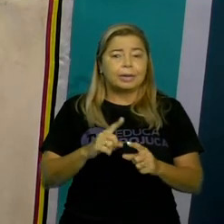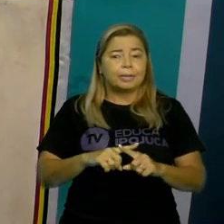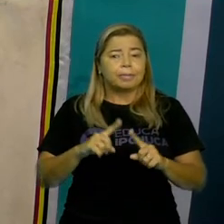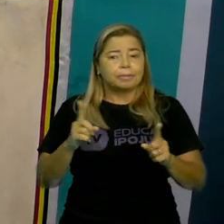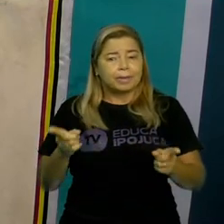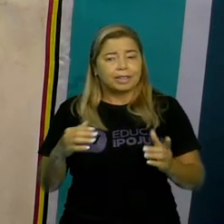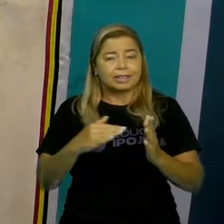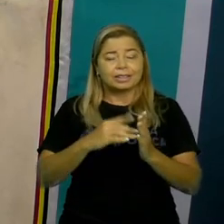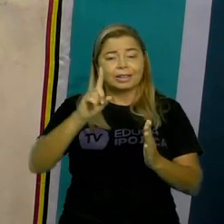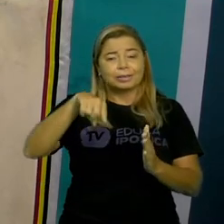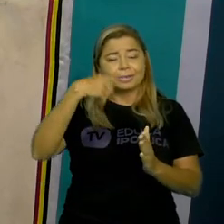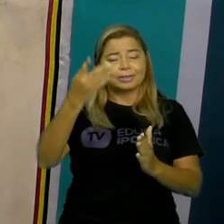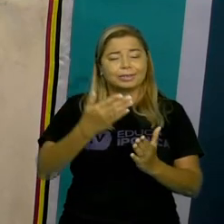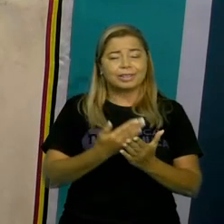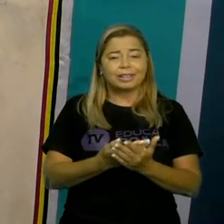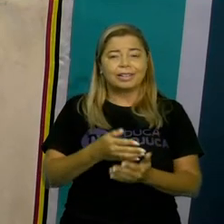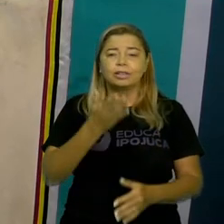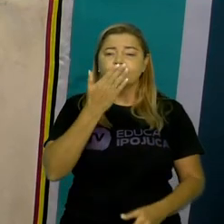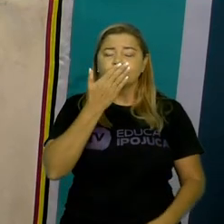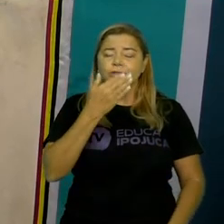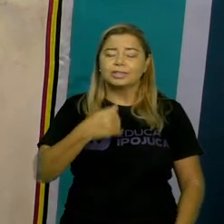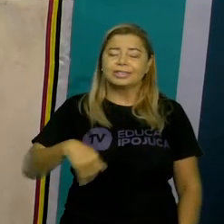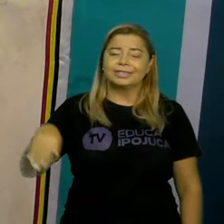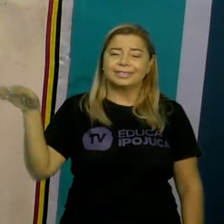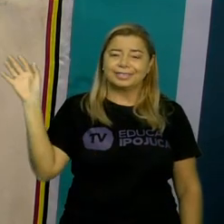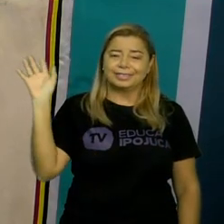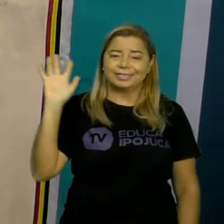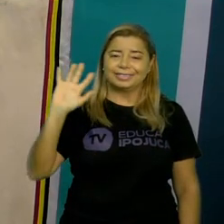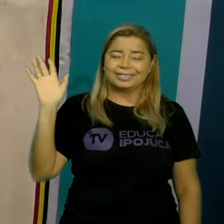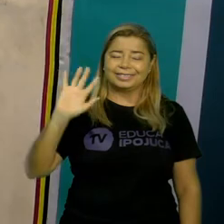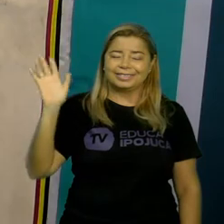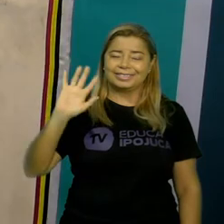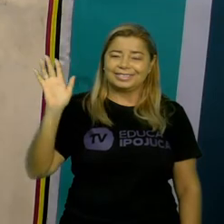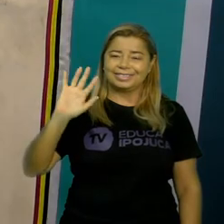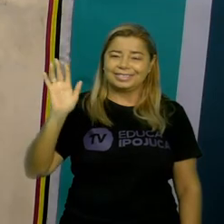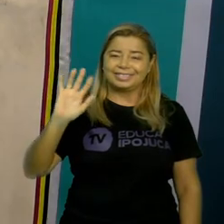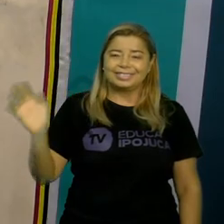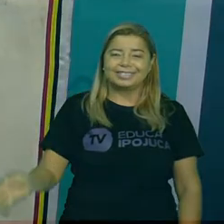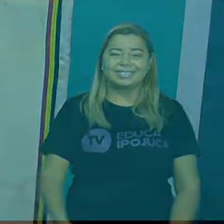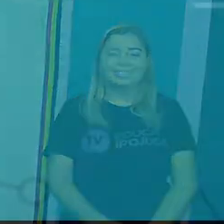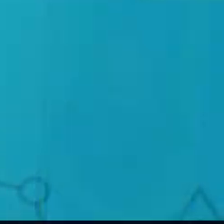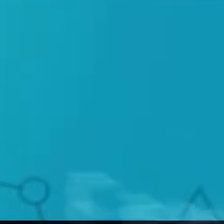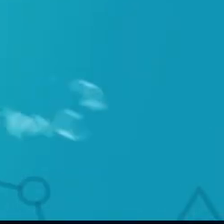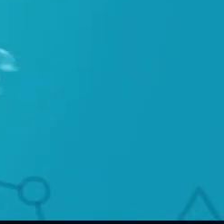aguardo vocês. Beijos e até a nossa próxima aulinha, meus amores.